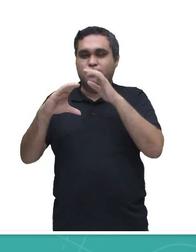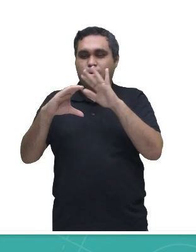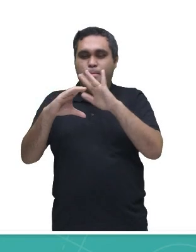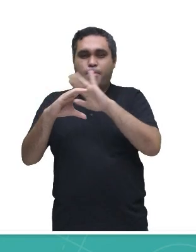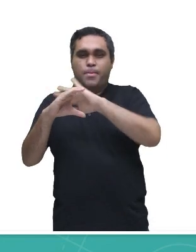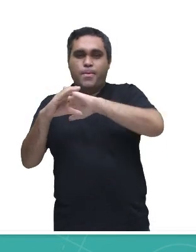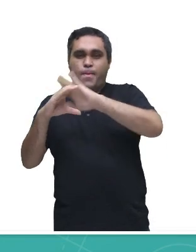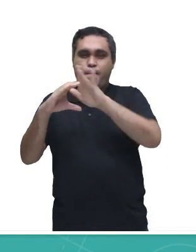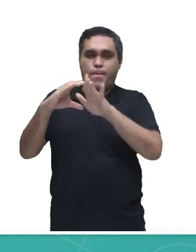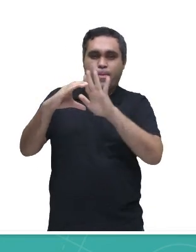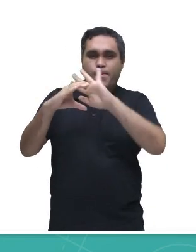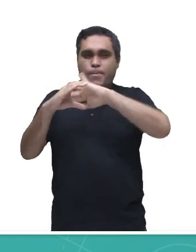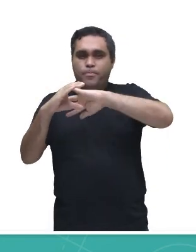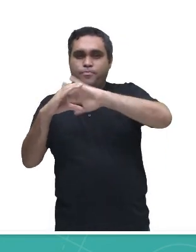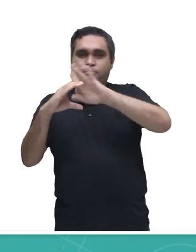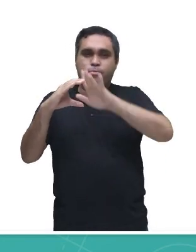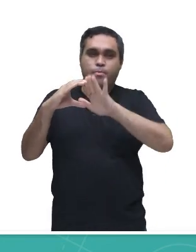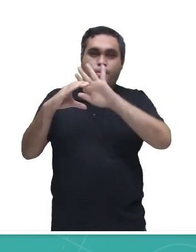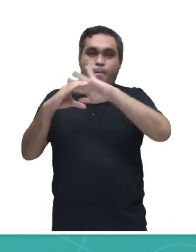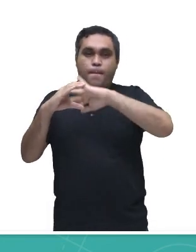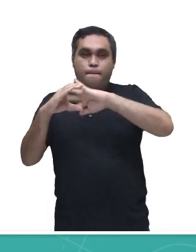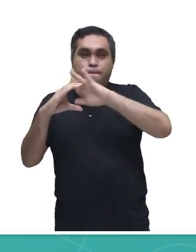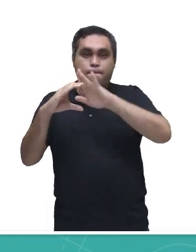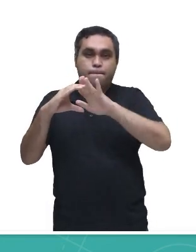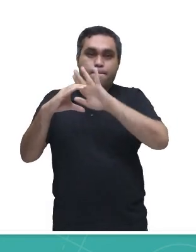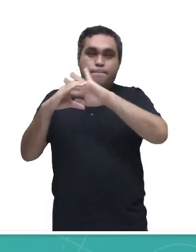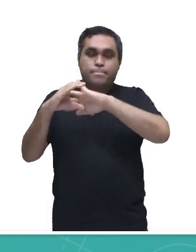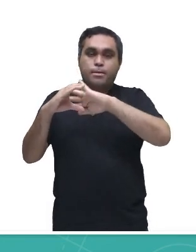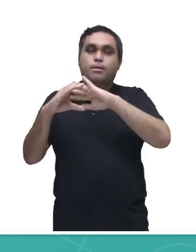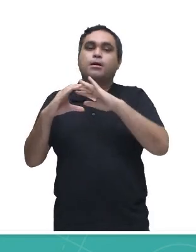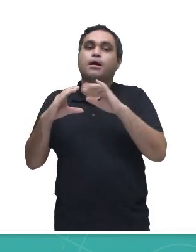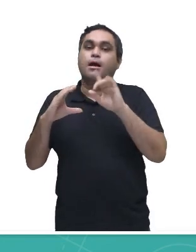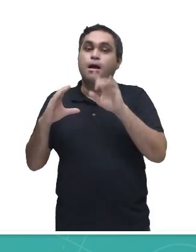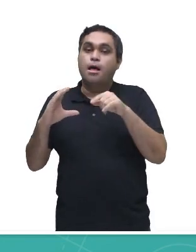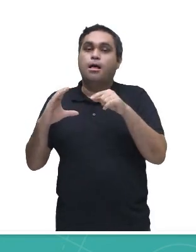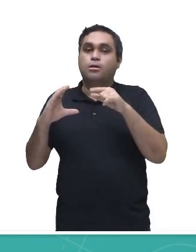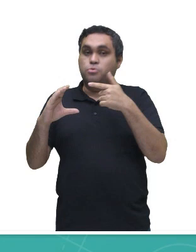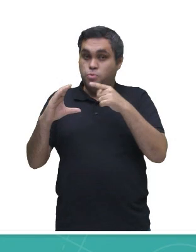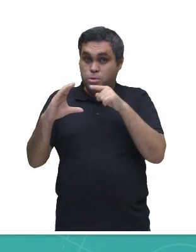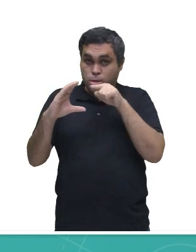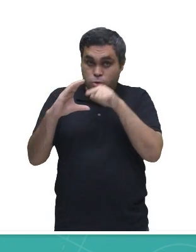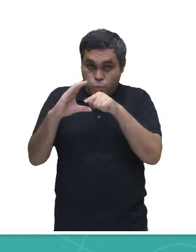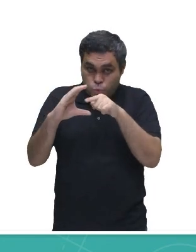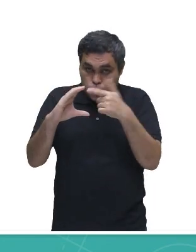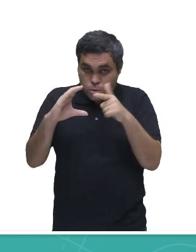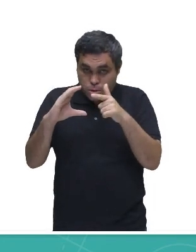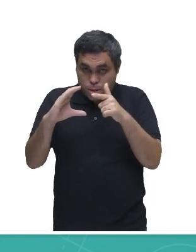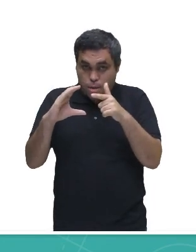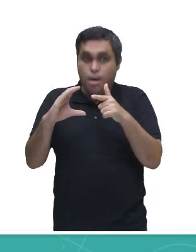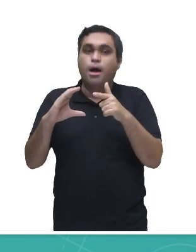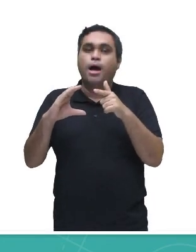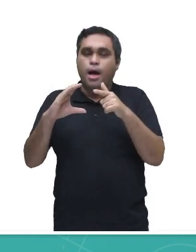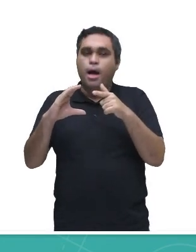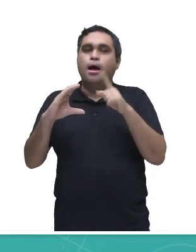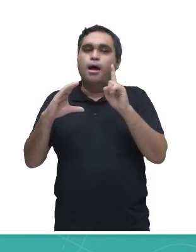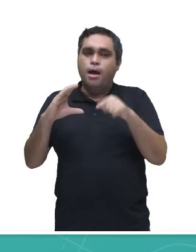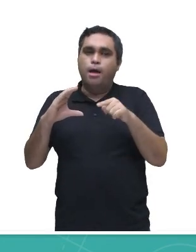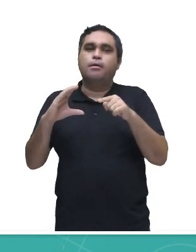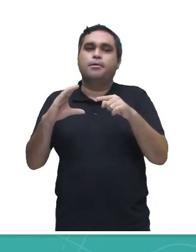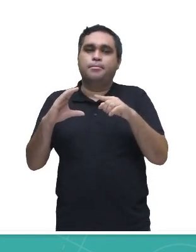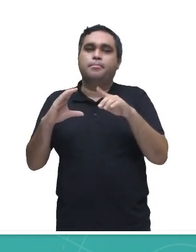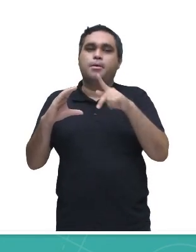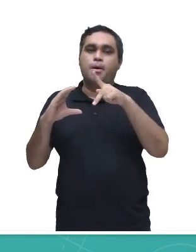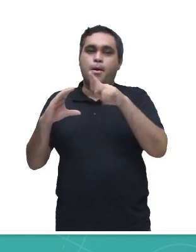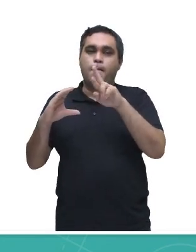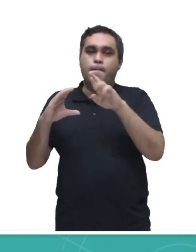não possui o núcleo organizado, a gente diz que ela é uma célula procarionte, porque não tem delimitação do